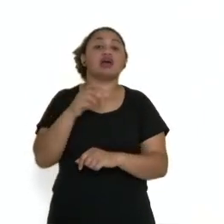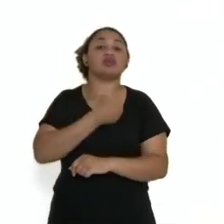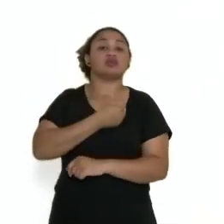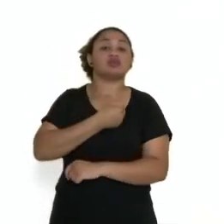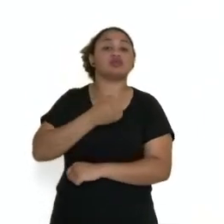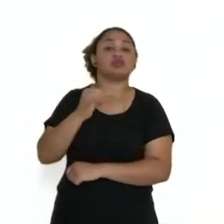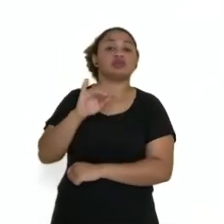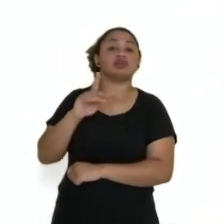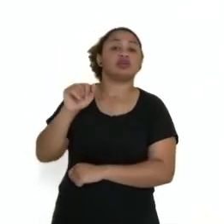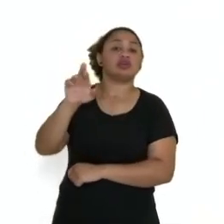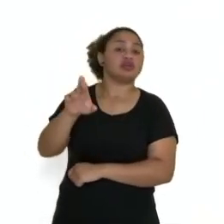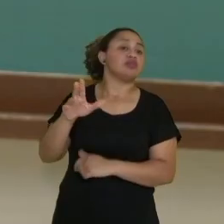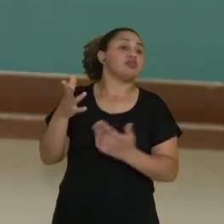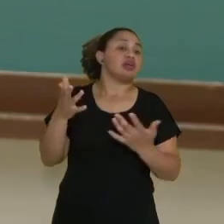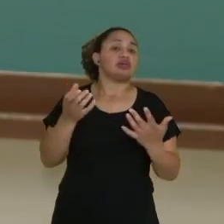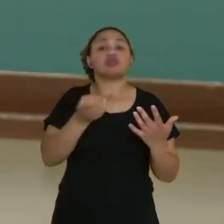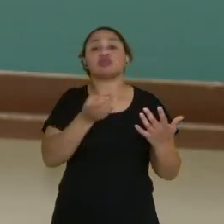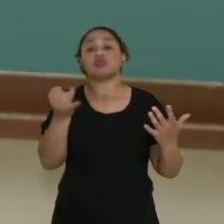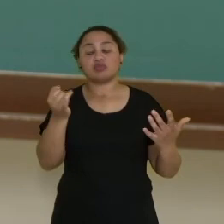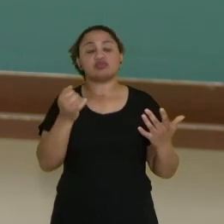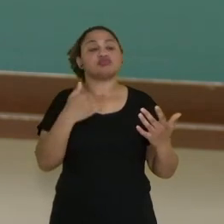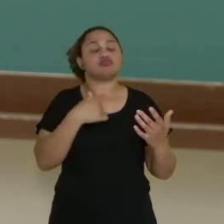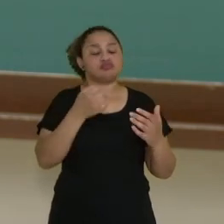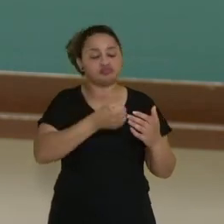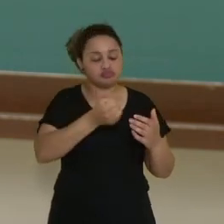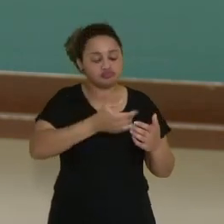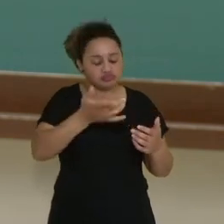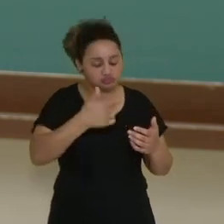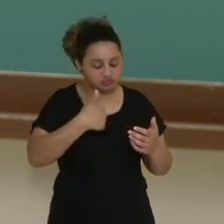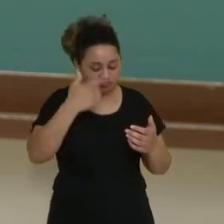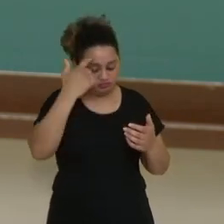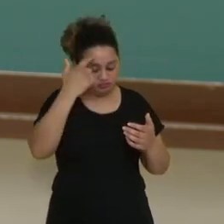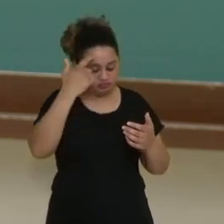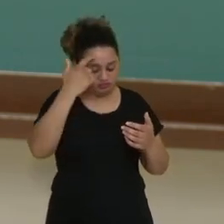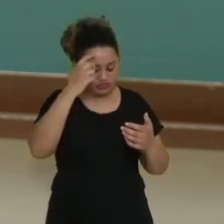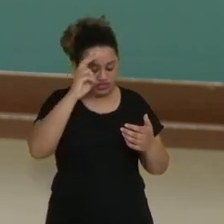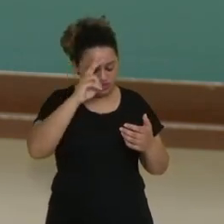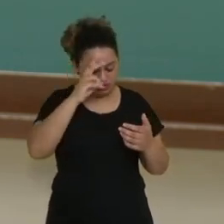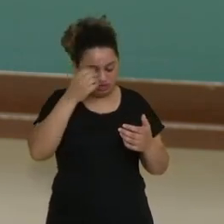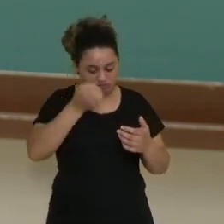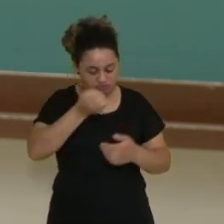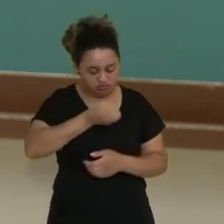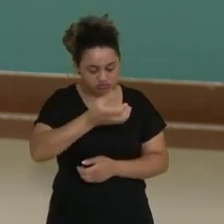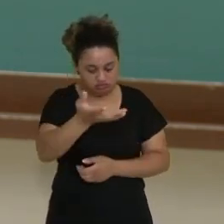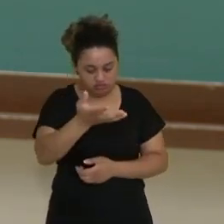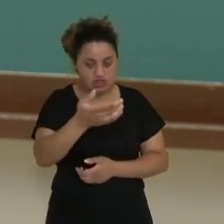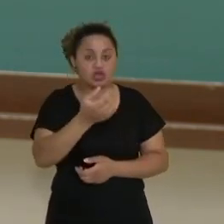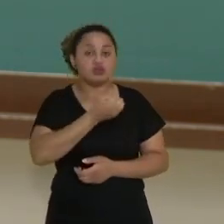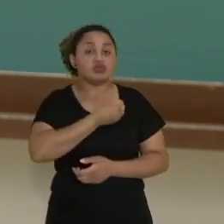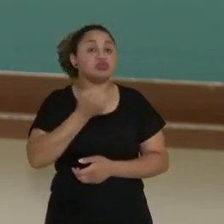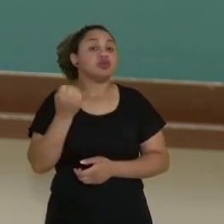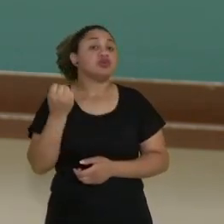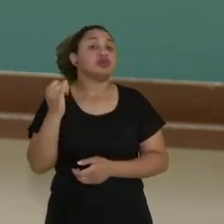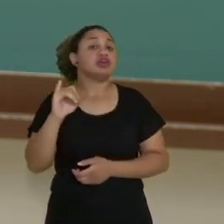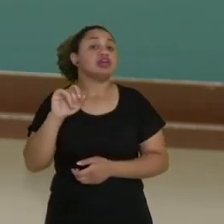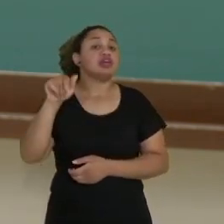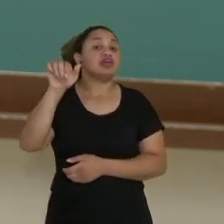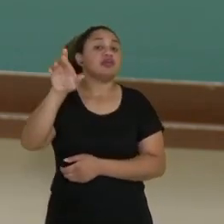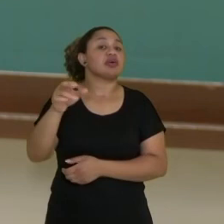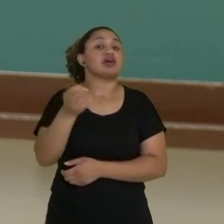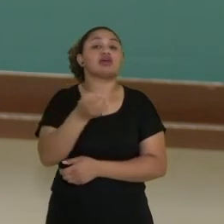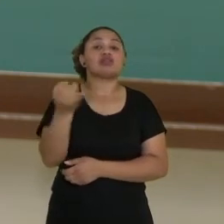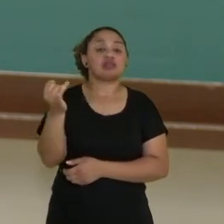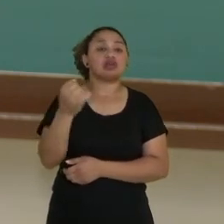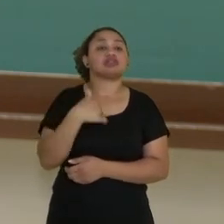são ímpares? Ou seja, lá no dado, pensa no dado, né? Quantos números ímpares aparecem?